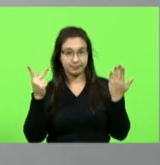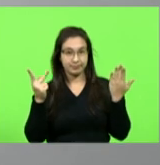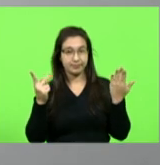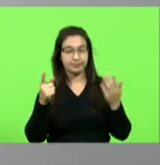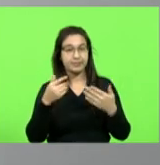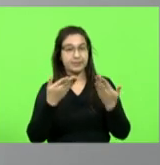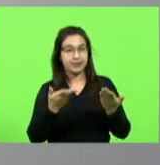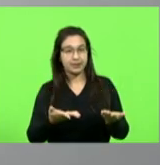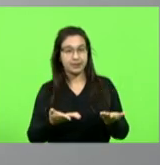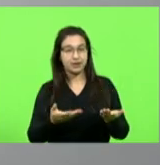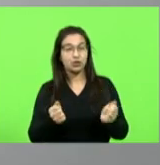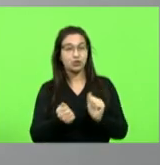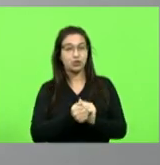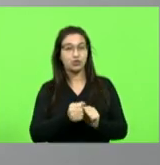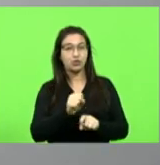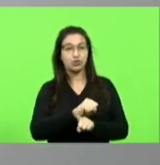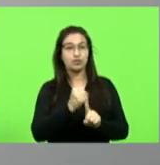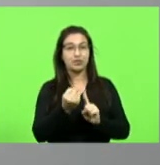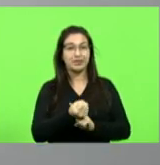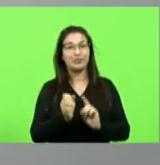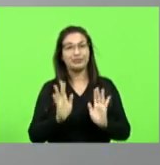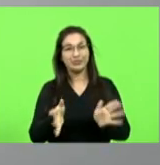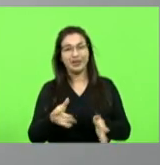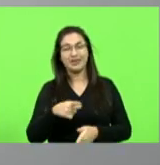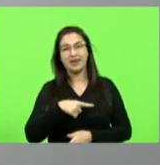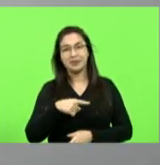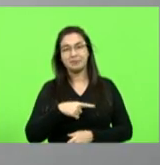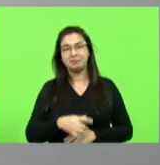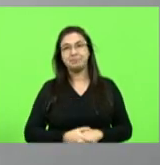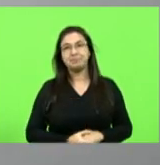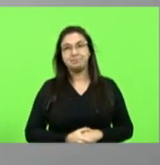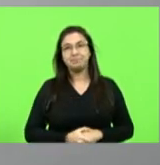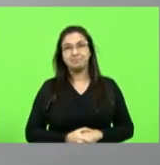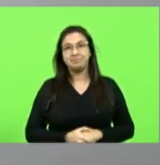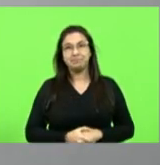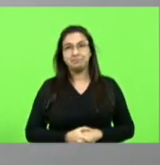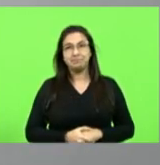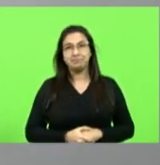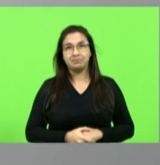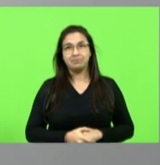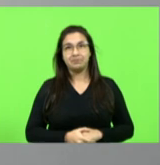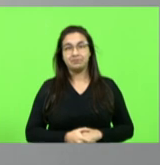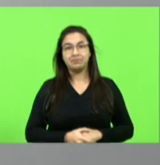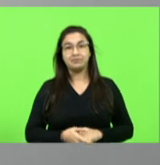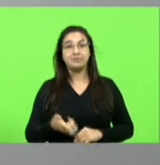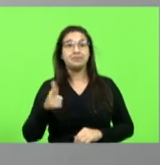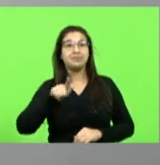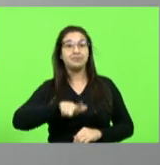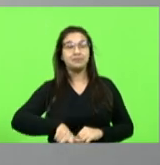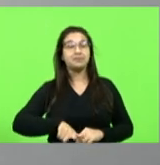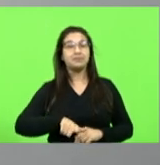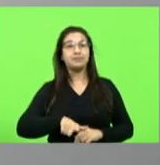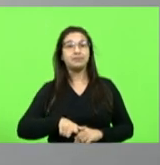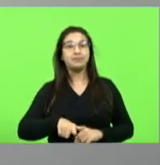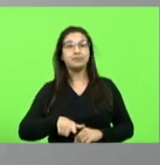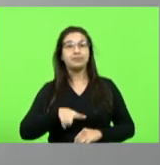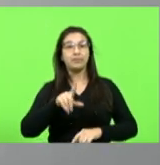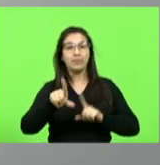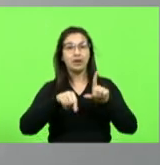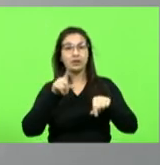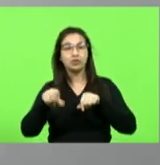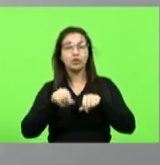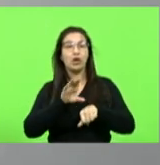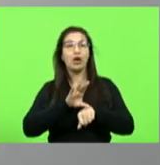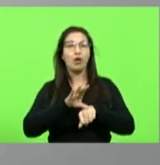cargo de assistente social já existe. E também a realização do processo seletivo, né, que já foi informado aqui